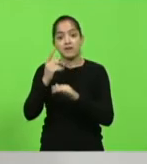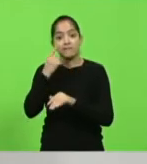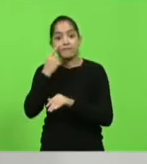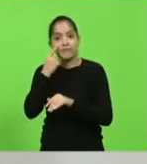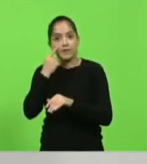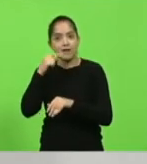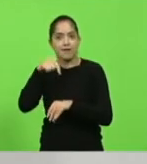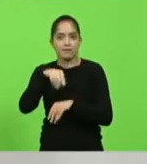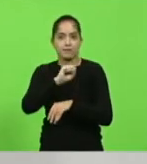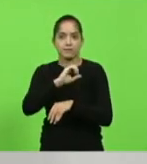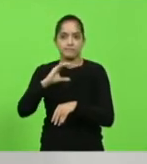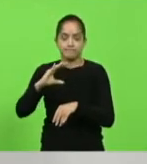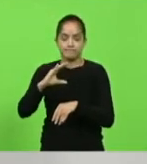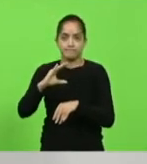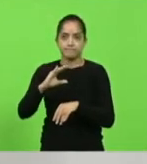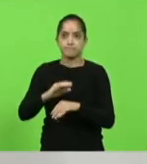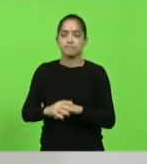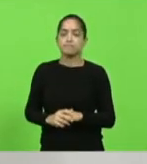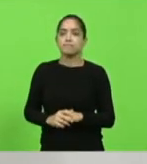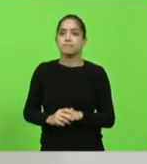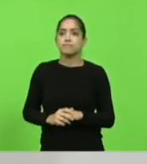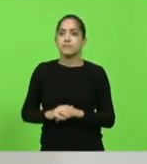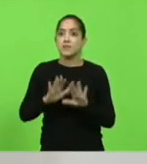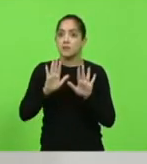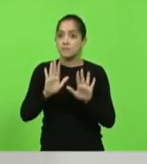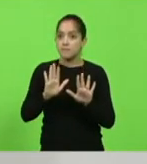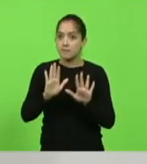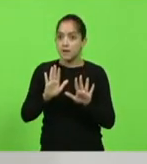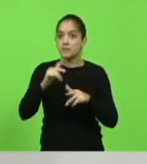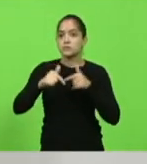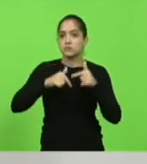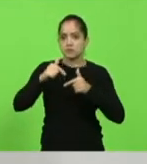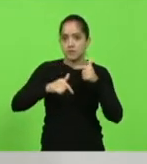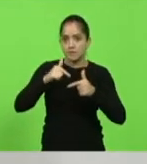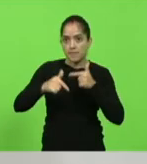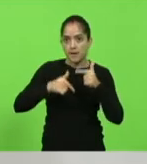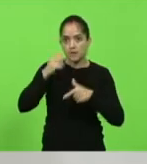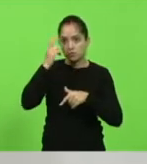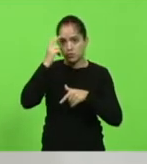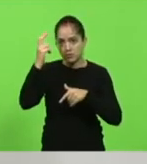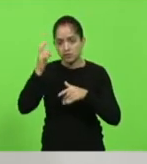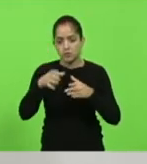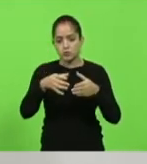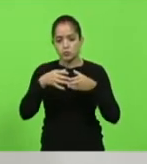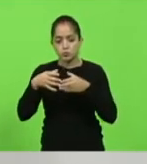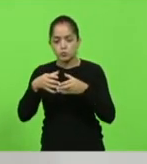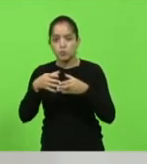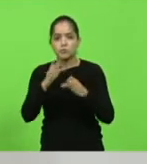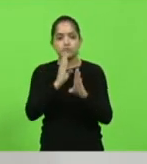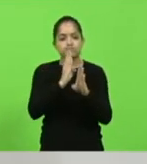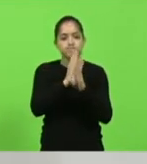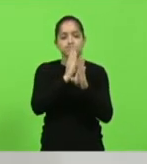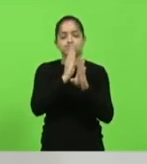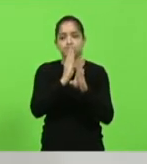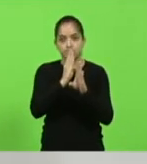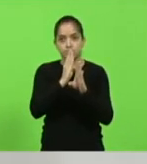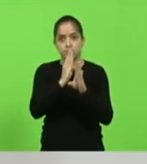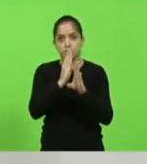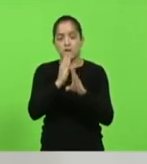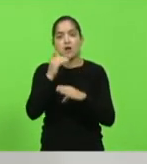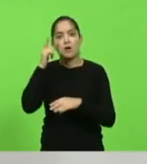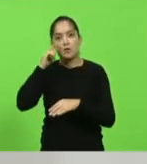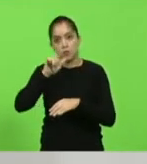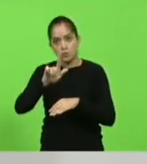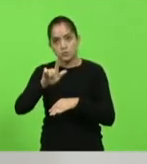viver em Santa Catarina e graças ao trabalho de inteligência de identificação nós